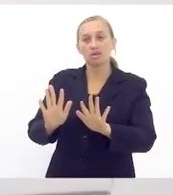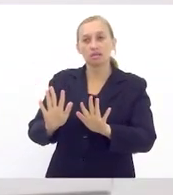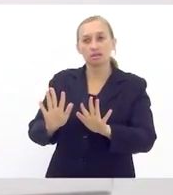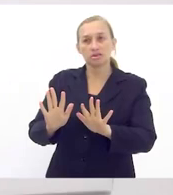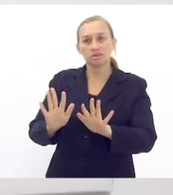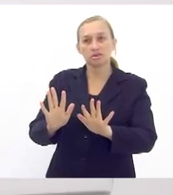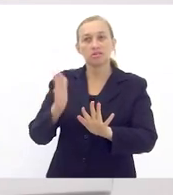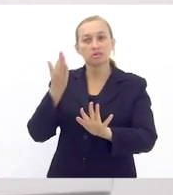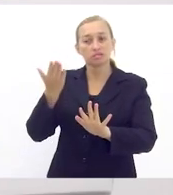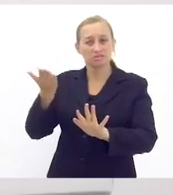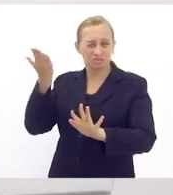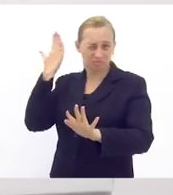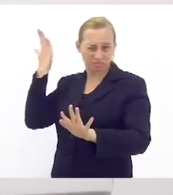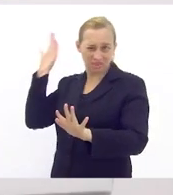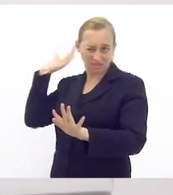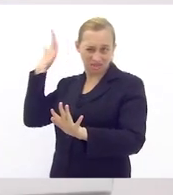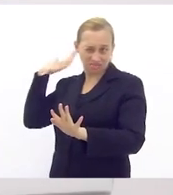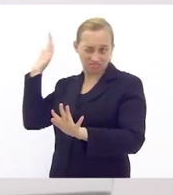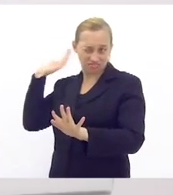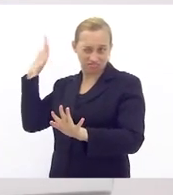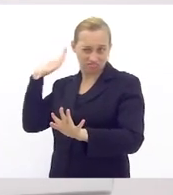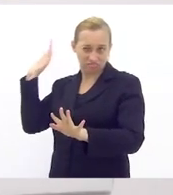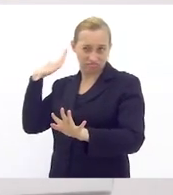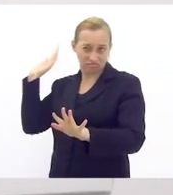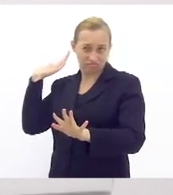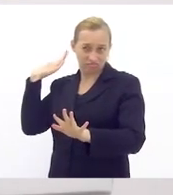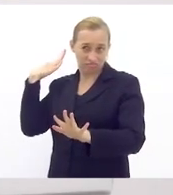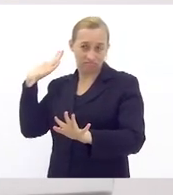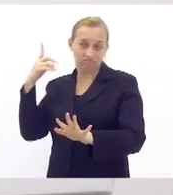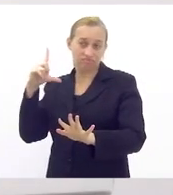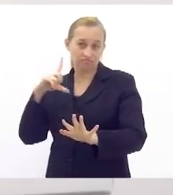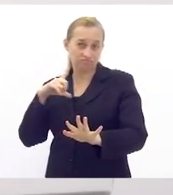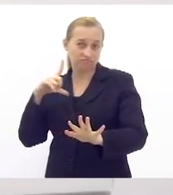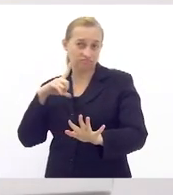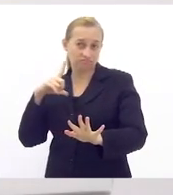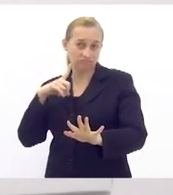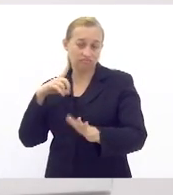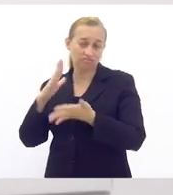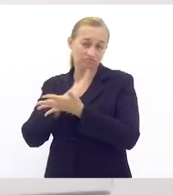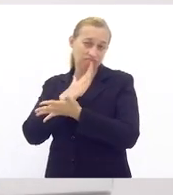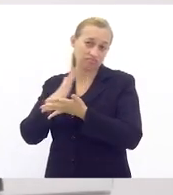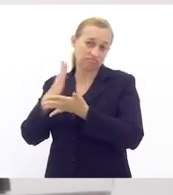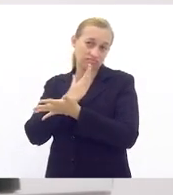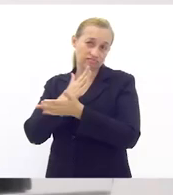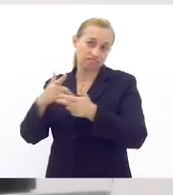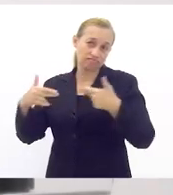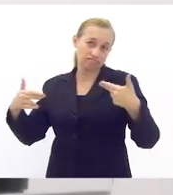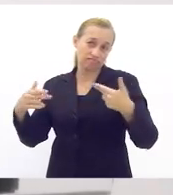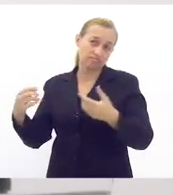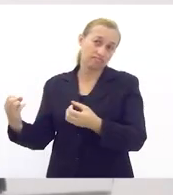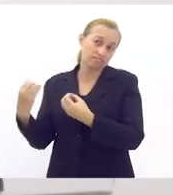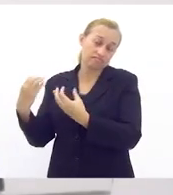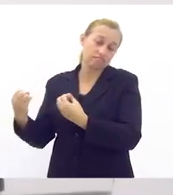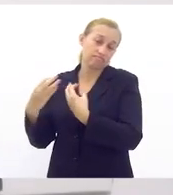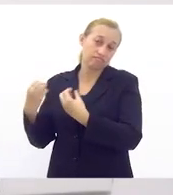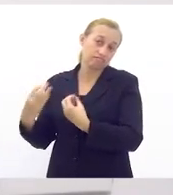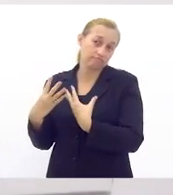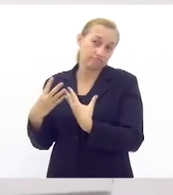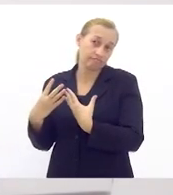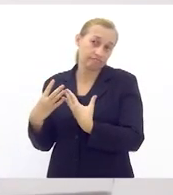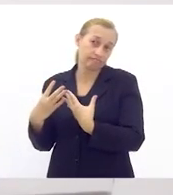naquele tempo a gente tinha algumas coisas que nos ensinavam